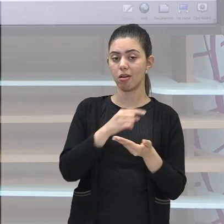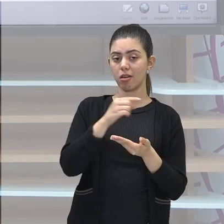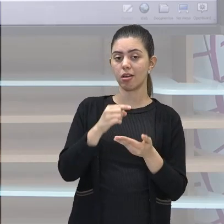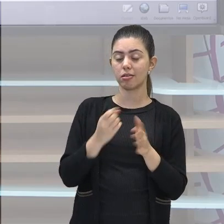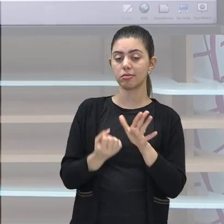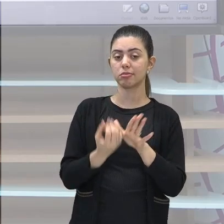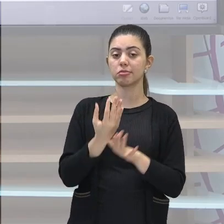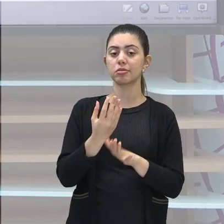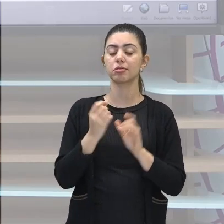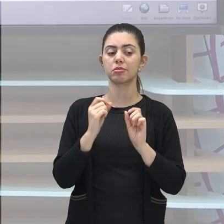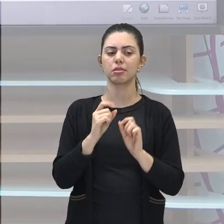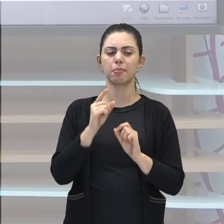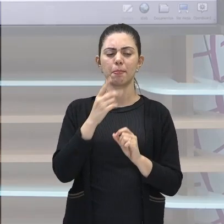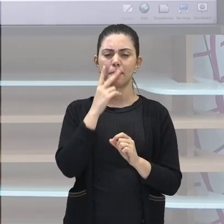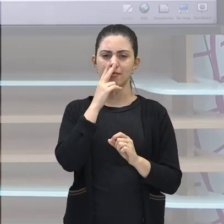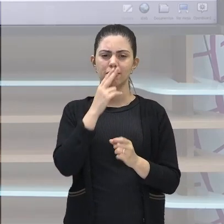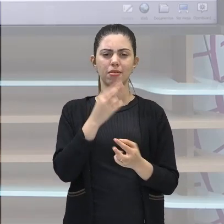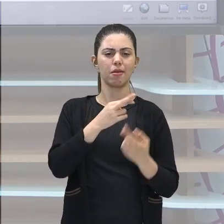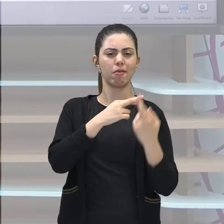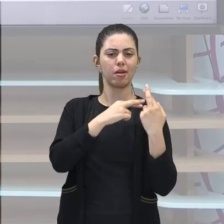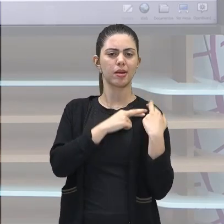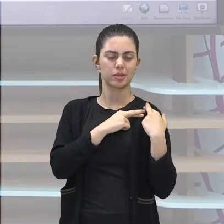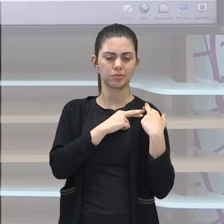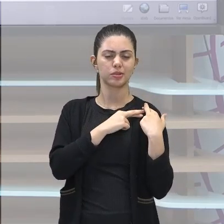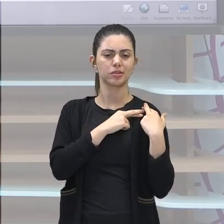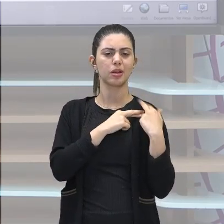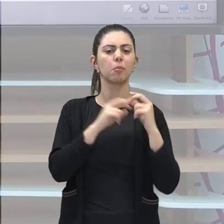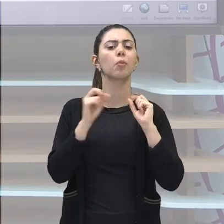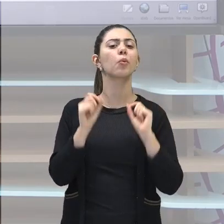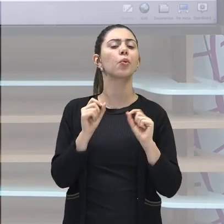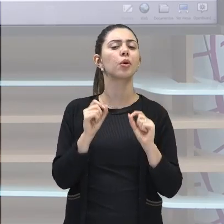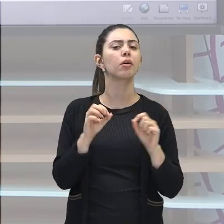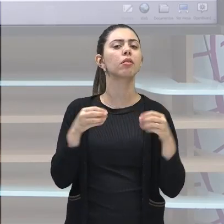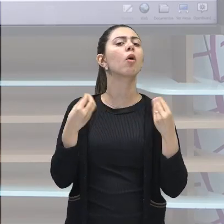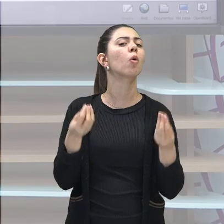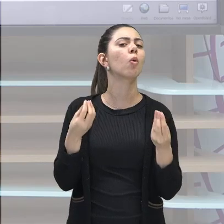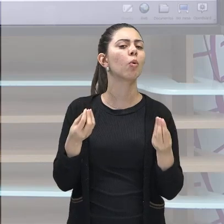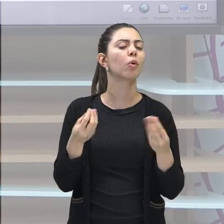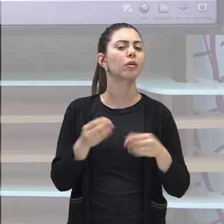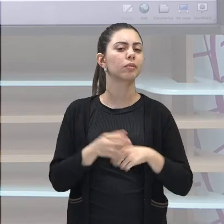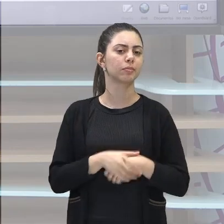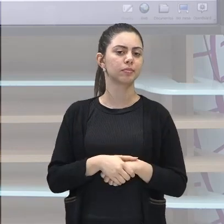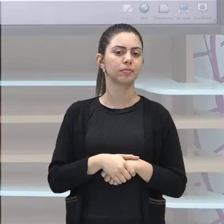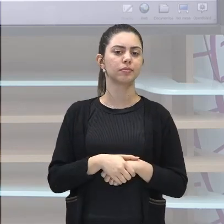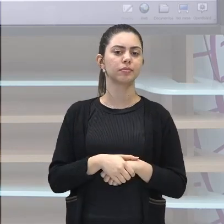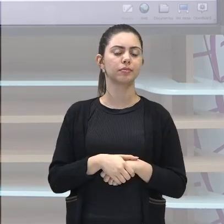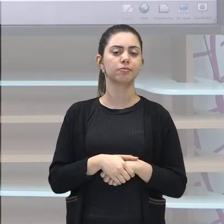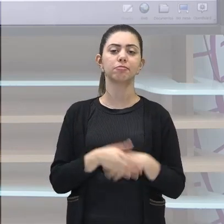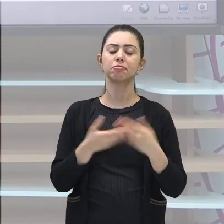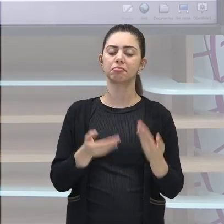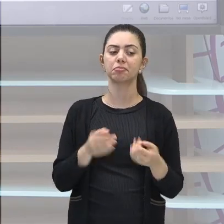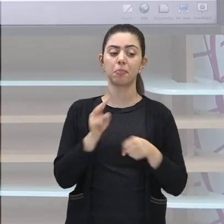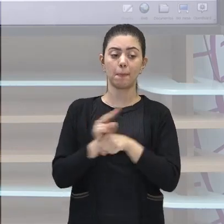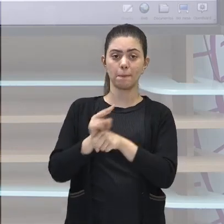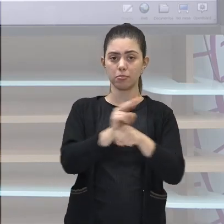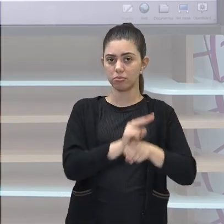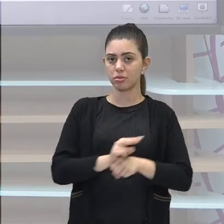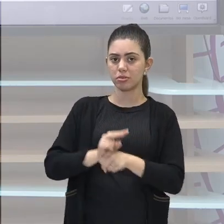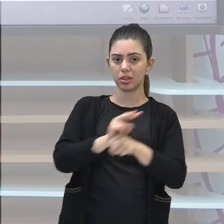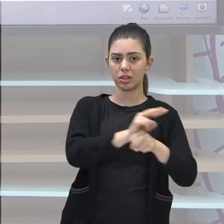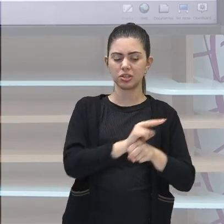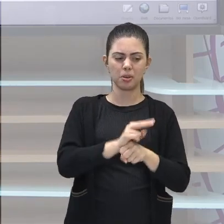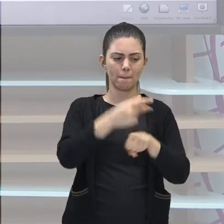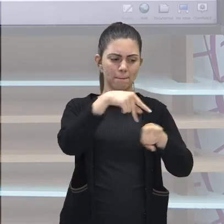uma responsabilidade de qual? Né? De quê? De protetor de todos